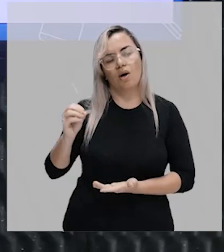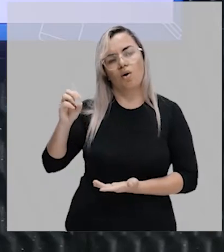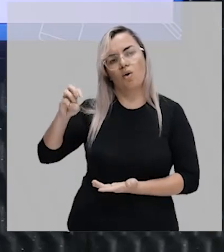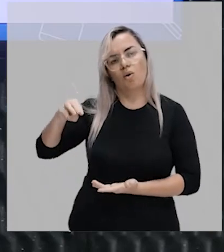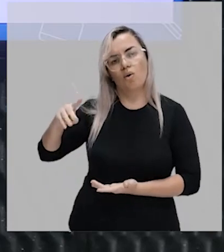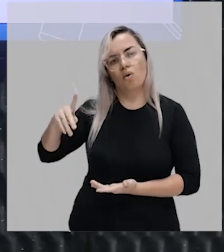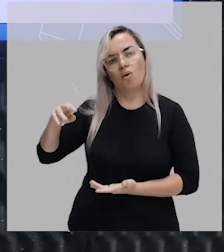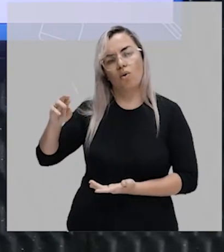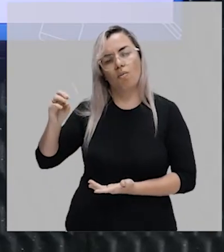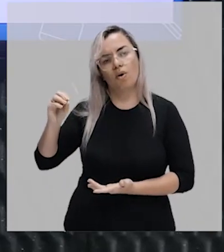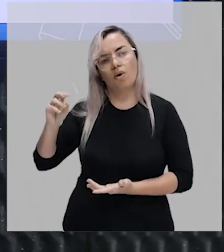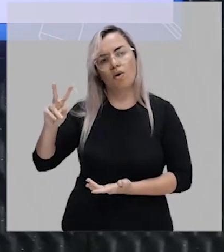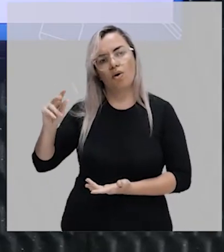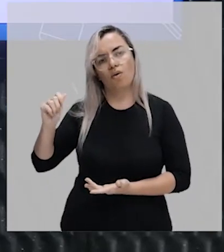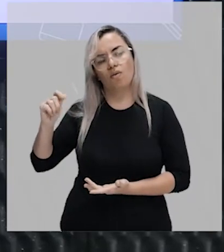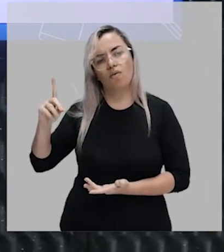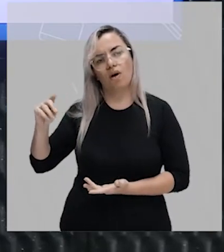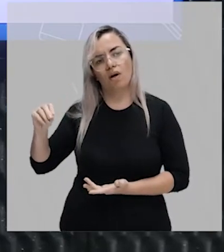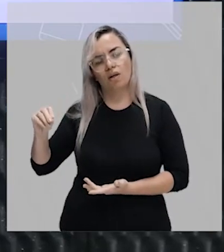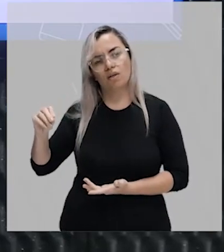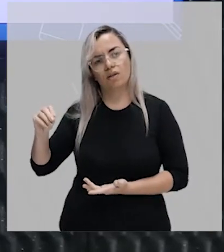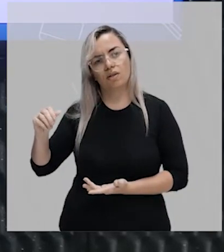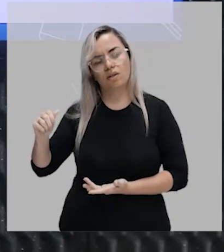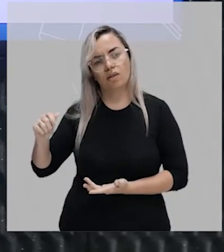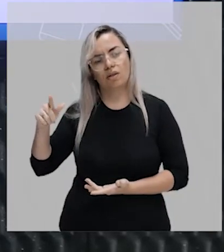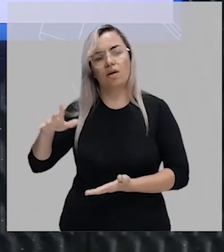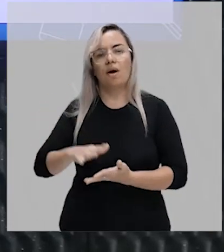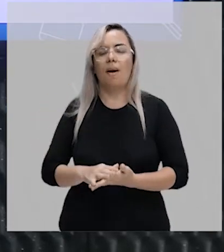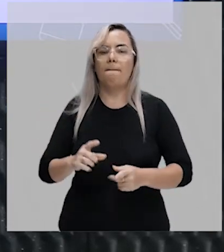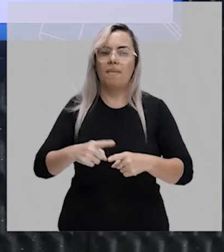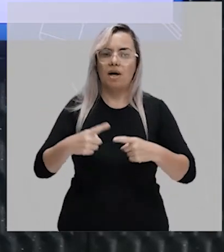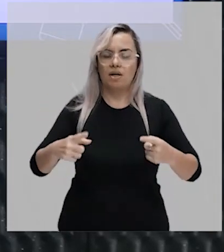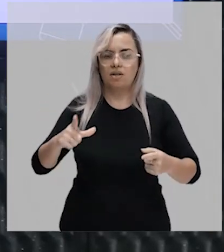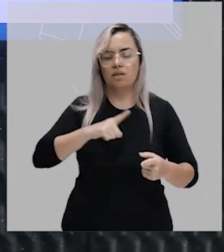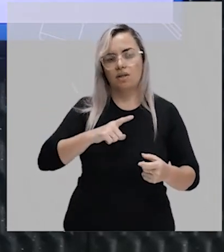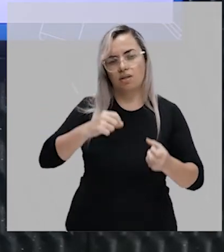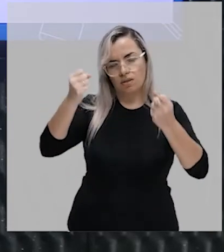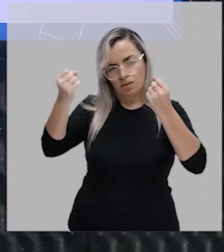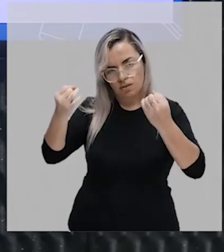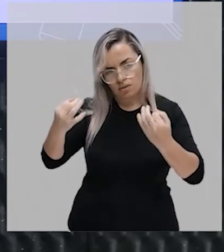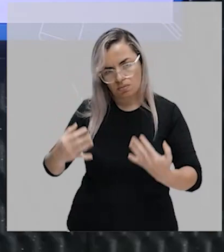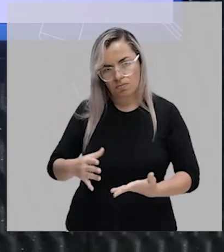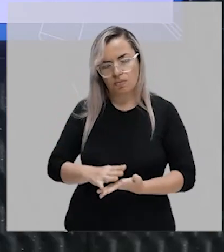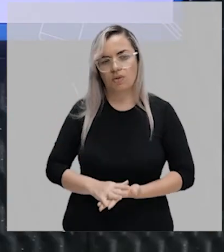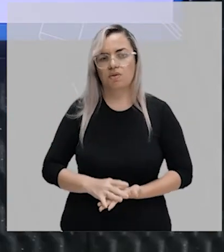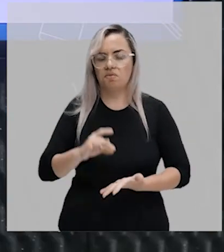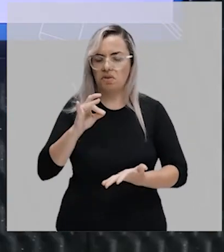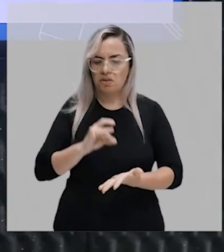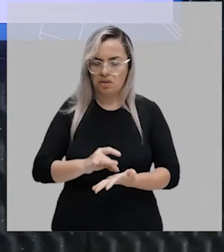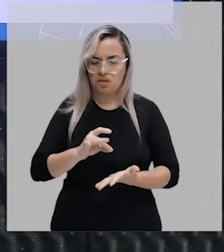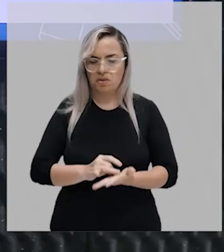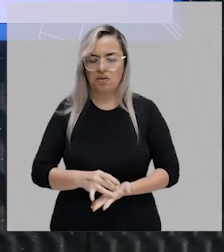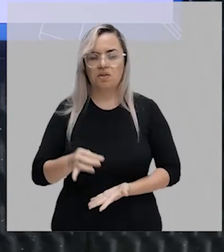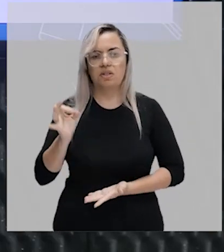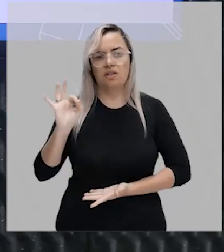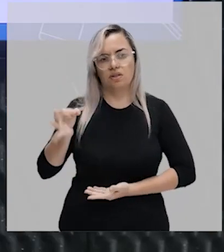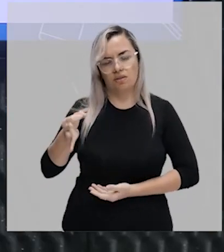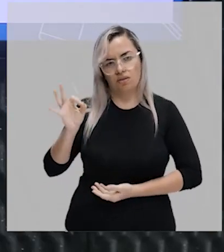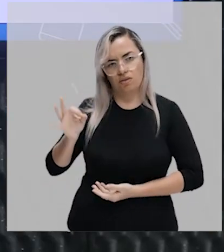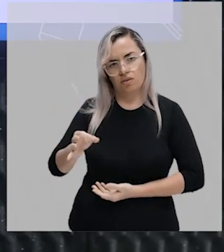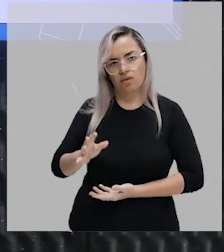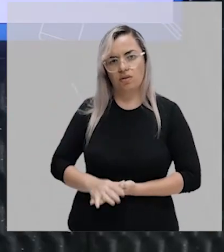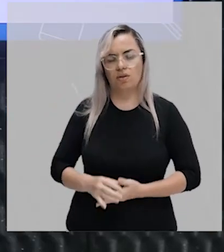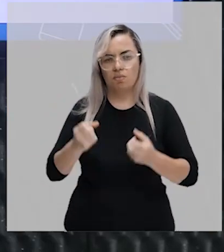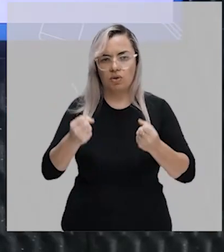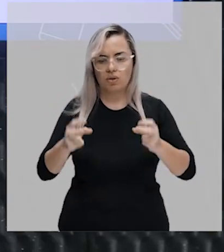existem explicações que sejam contundentes, e elas são baseadas em argumentos que a gente pode ver, tá